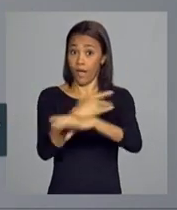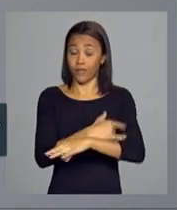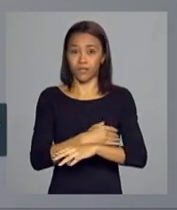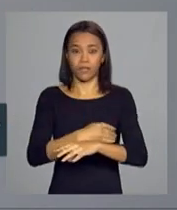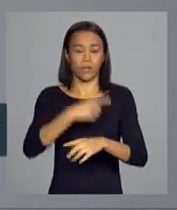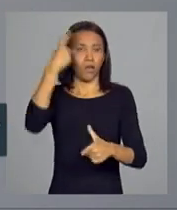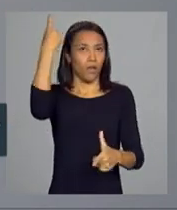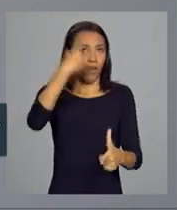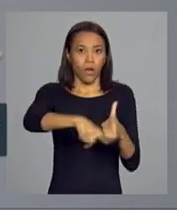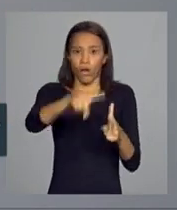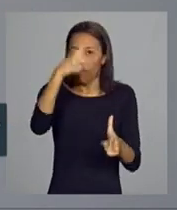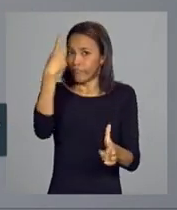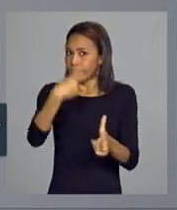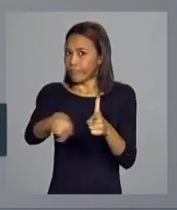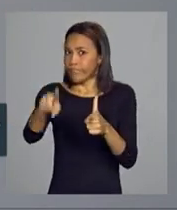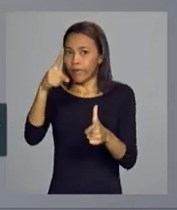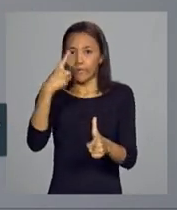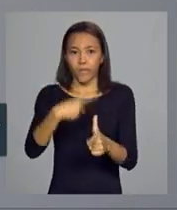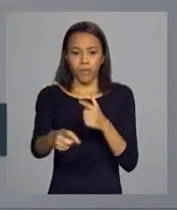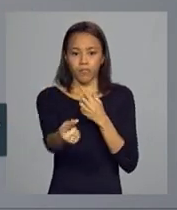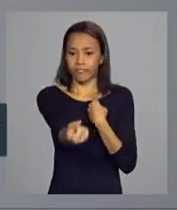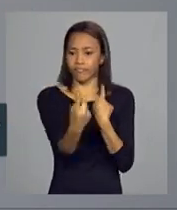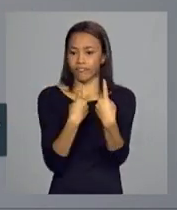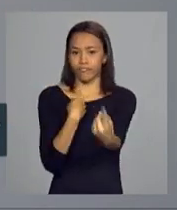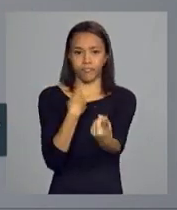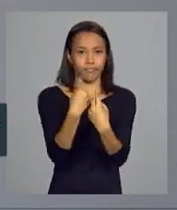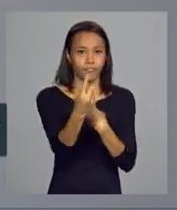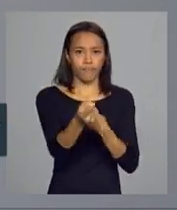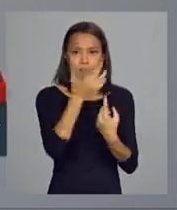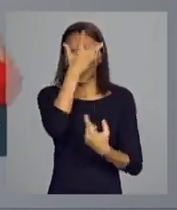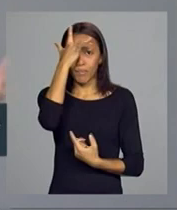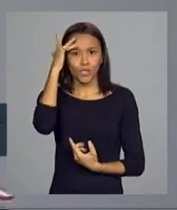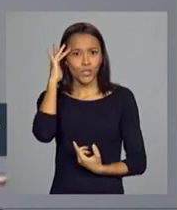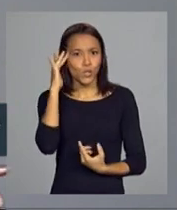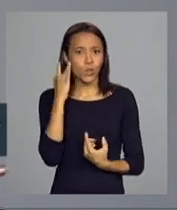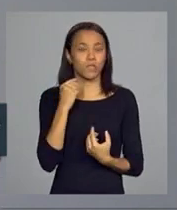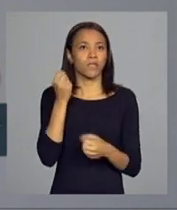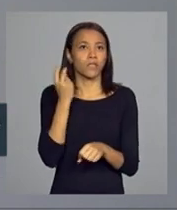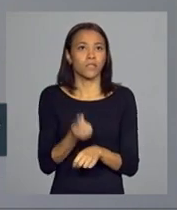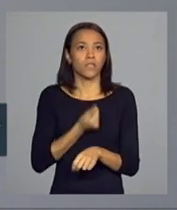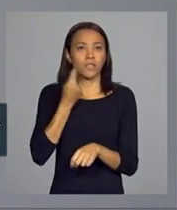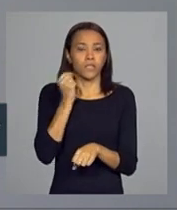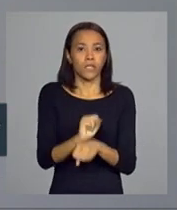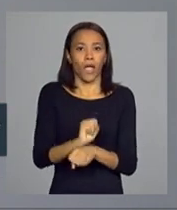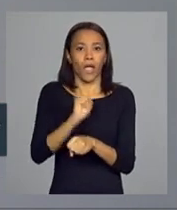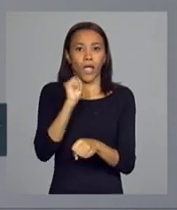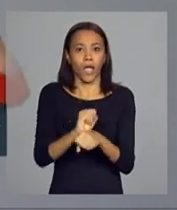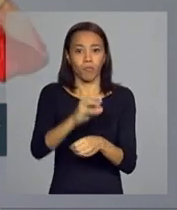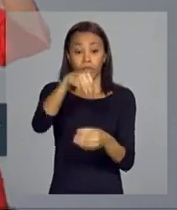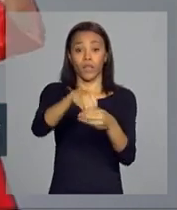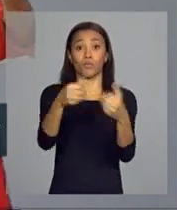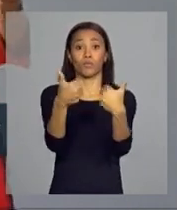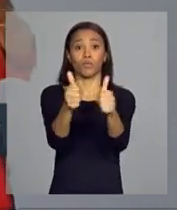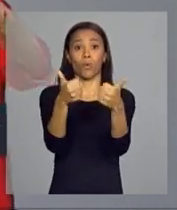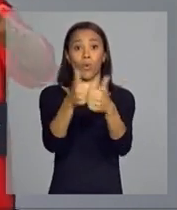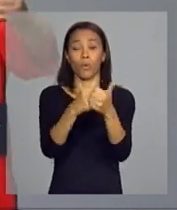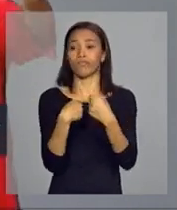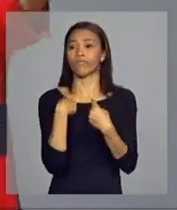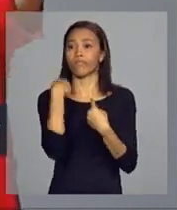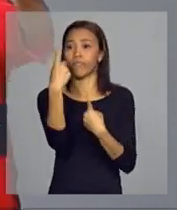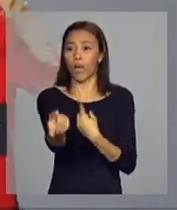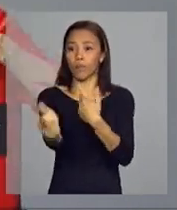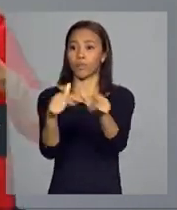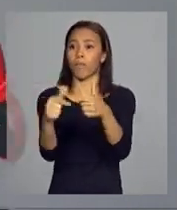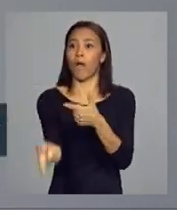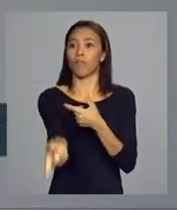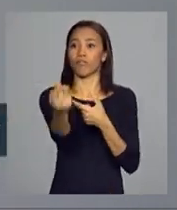grandes problemas de trafegabilidade, as pessoas ficam muito tempo dentro dos ônibus, indo para o trabalho e